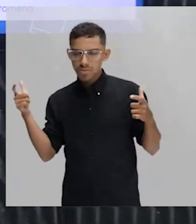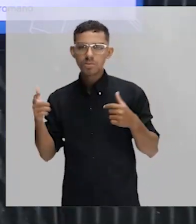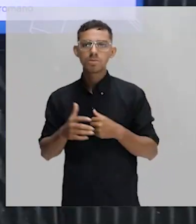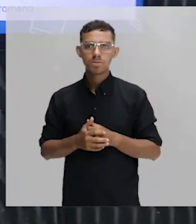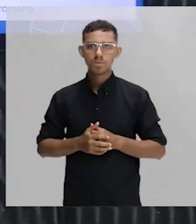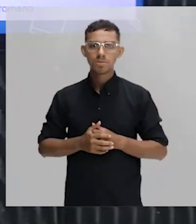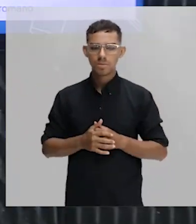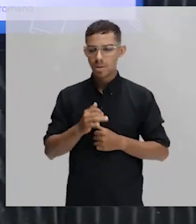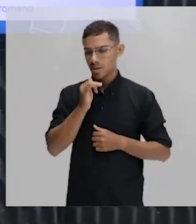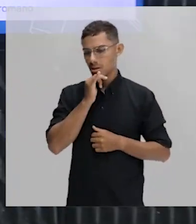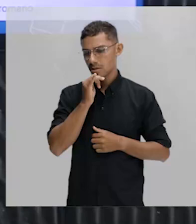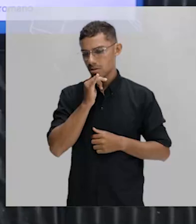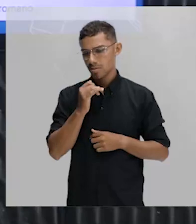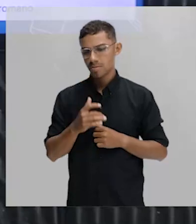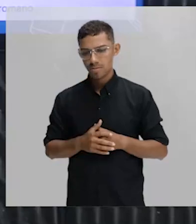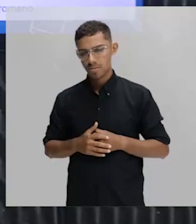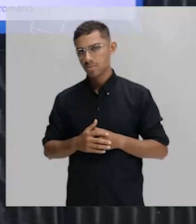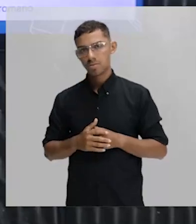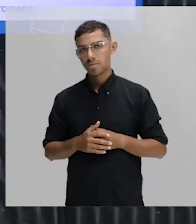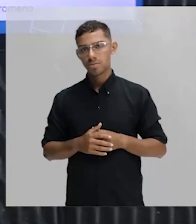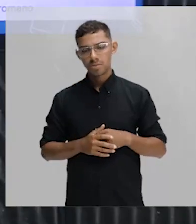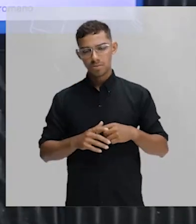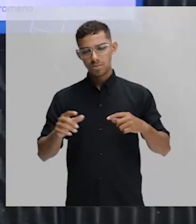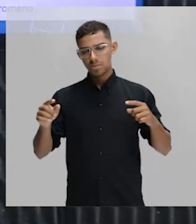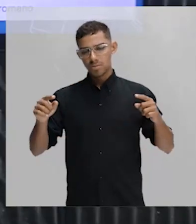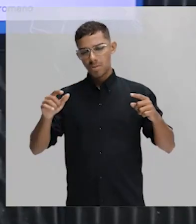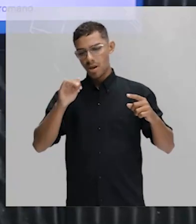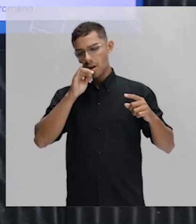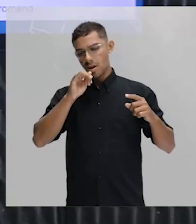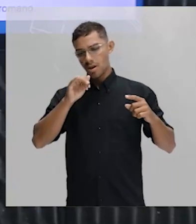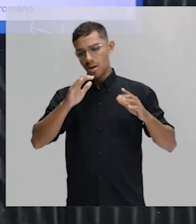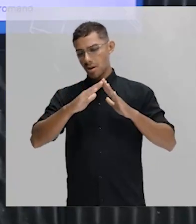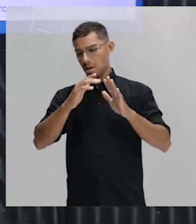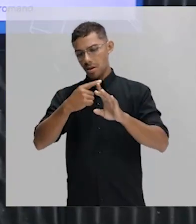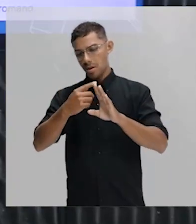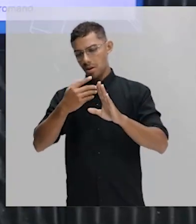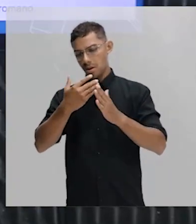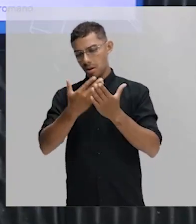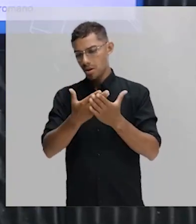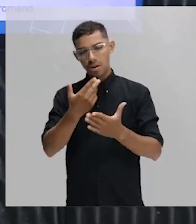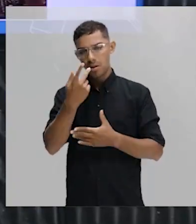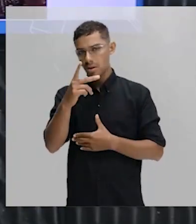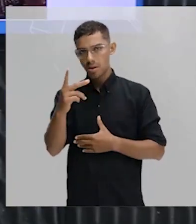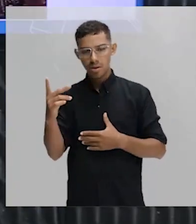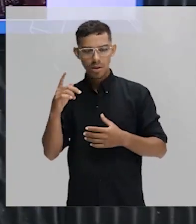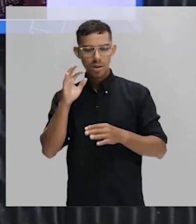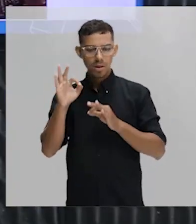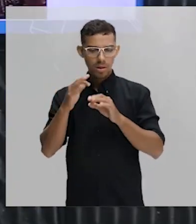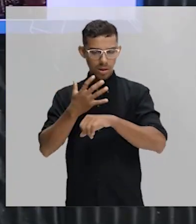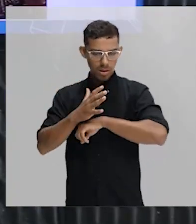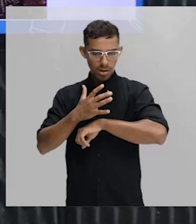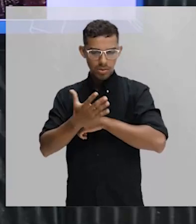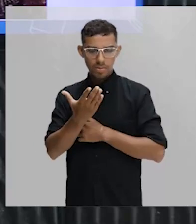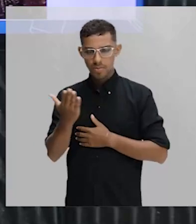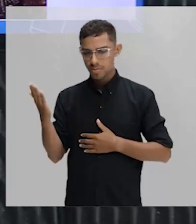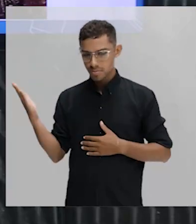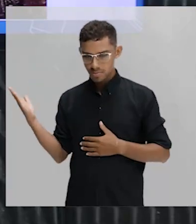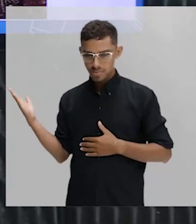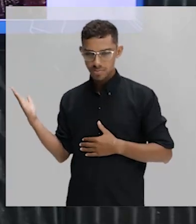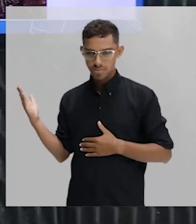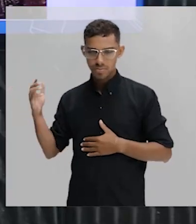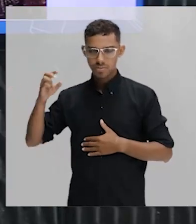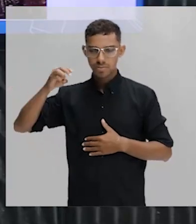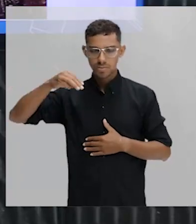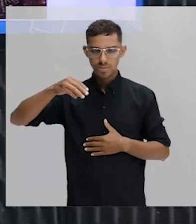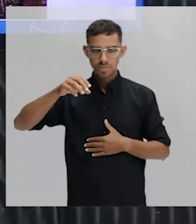tamanho da quadra, por exemplo, da escola de vocês, até fazer um mosaico gigantesco dessas imagens. Na prática, isto é um mosaico.